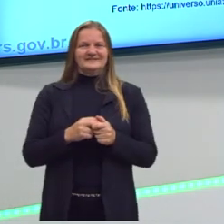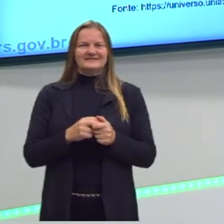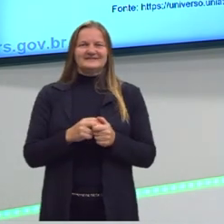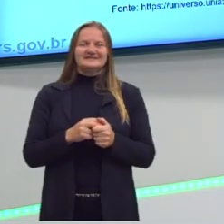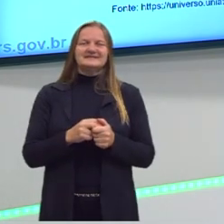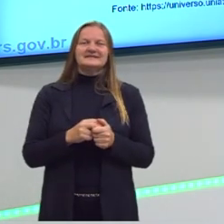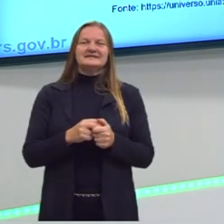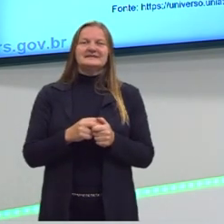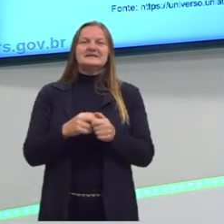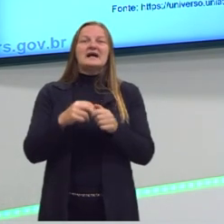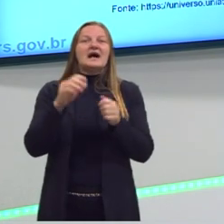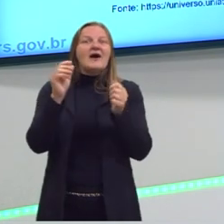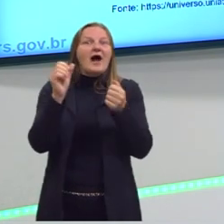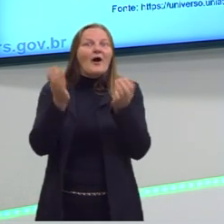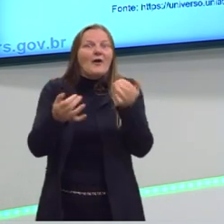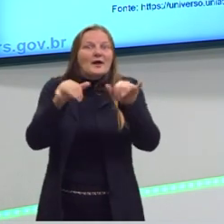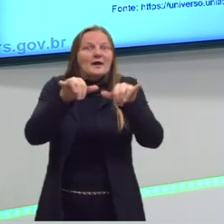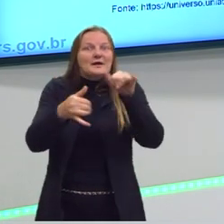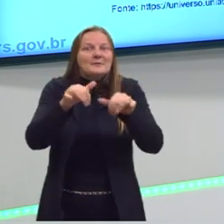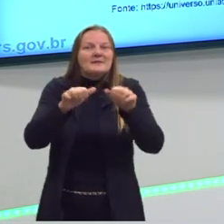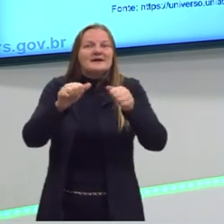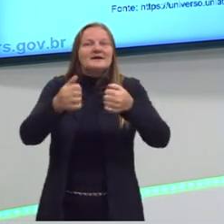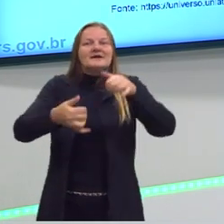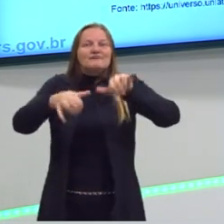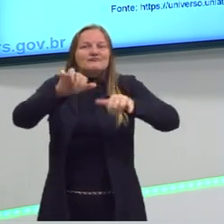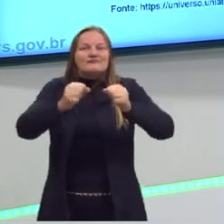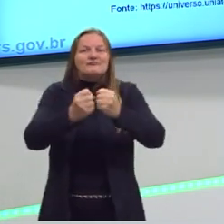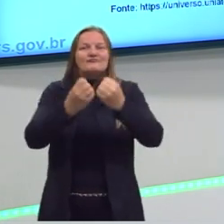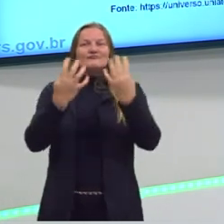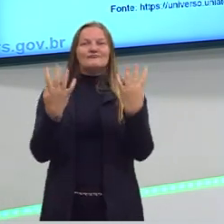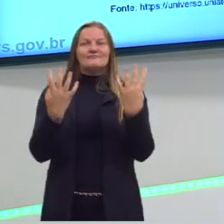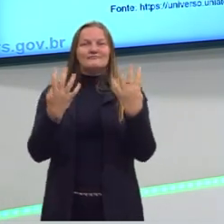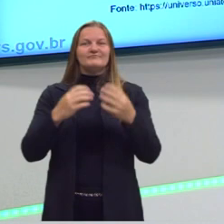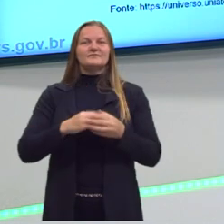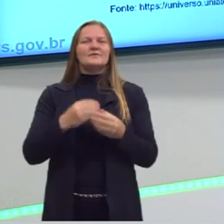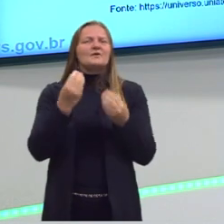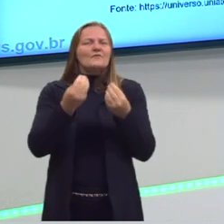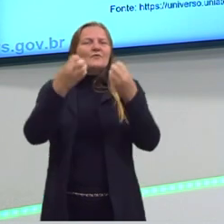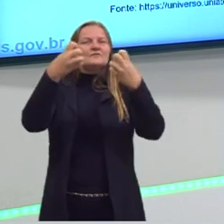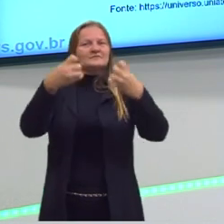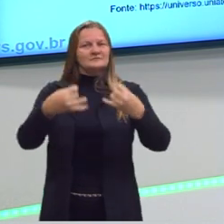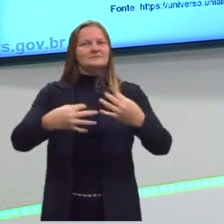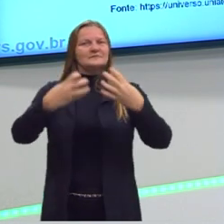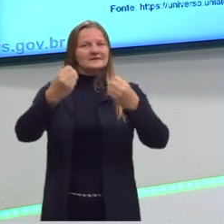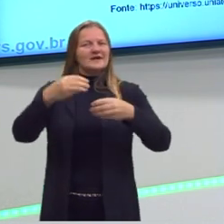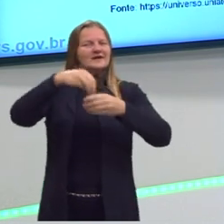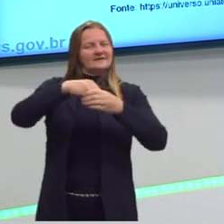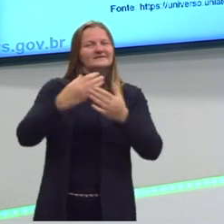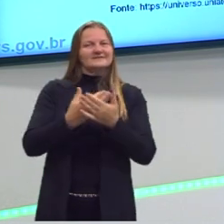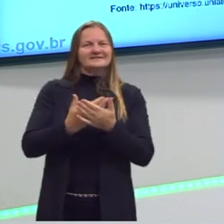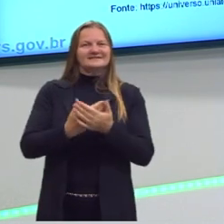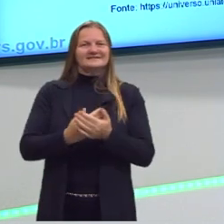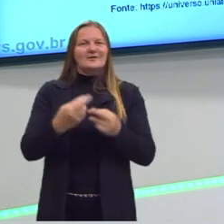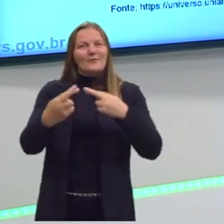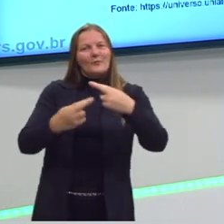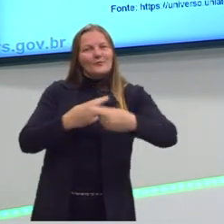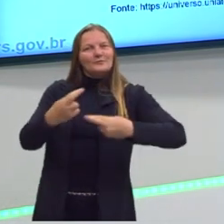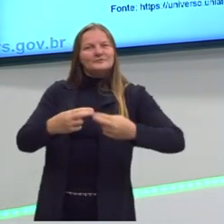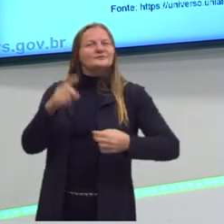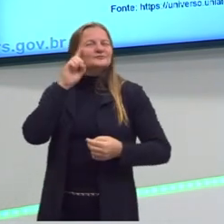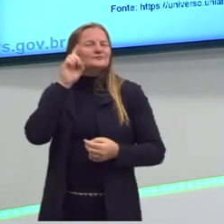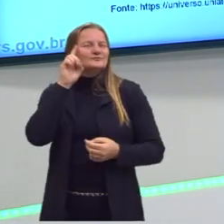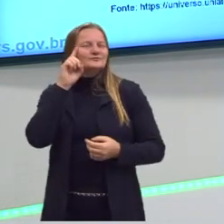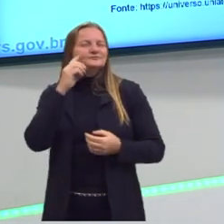de estética espectrometria tá durante a aula a gente vai entender um pouquinho que que é estequiometria está relacionado aí com o